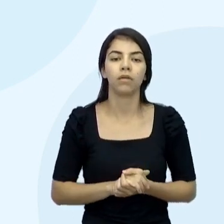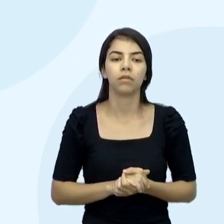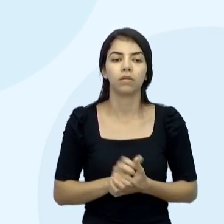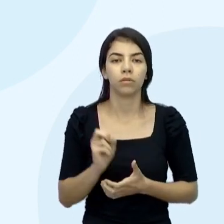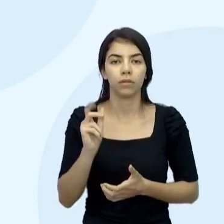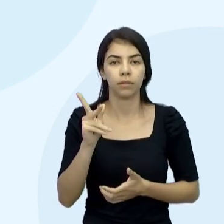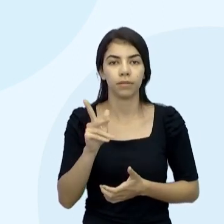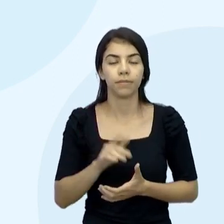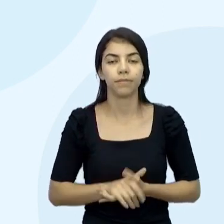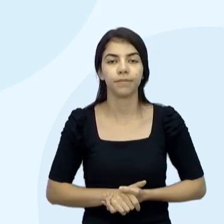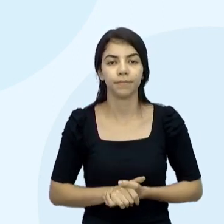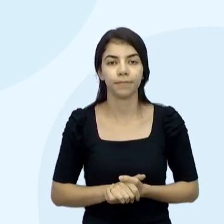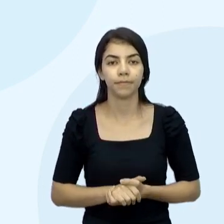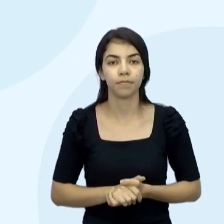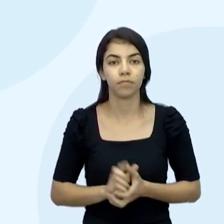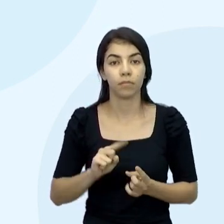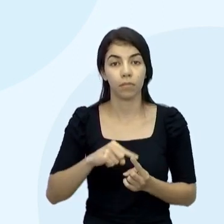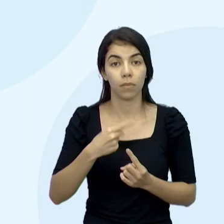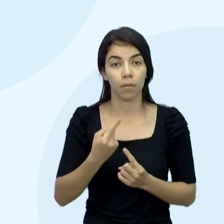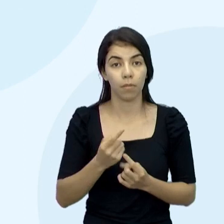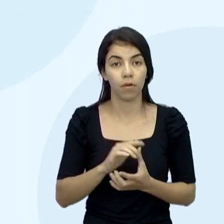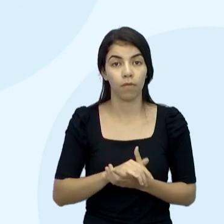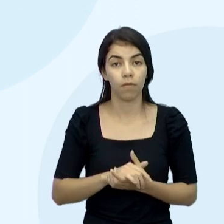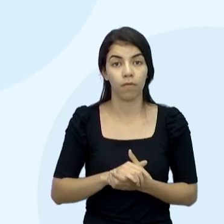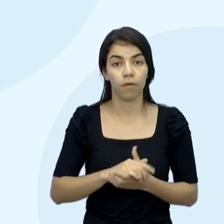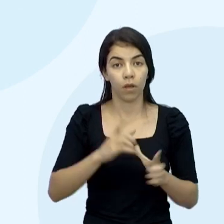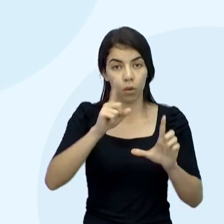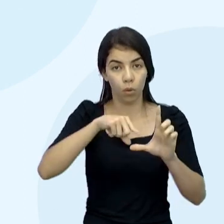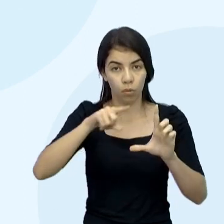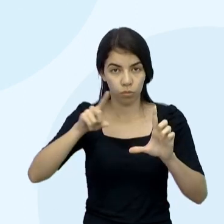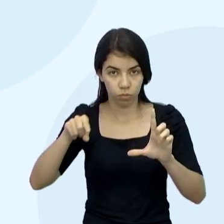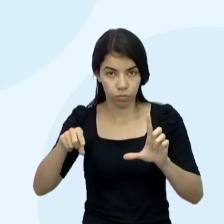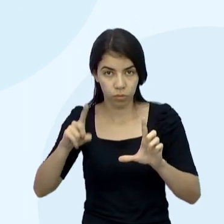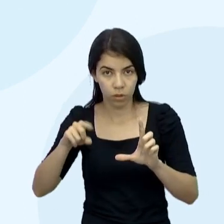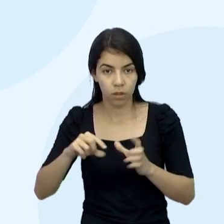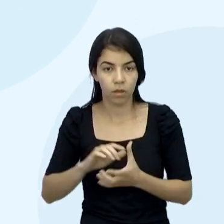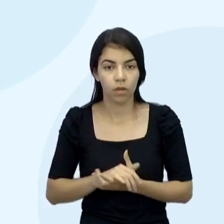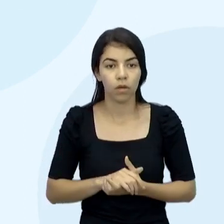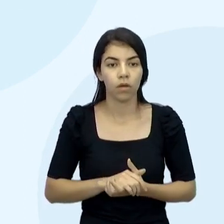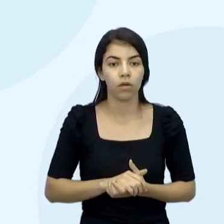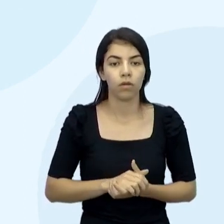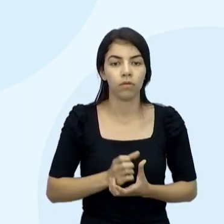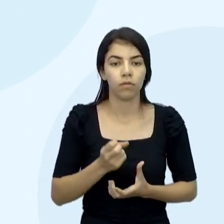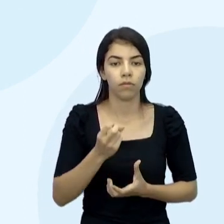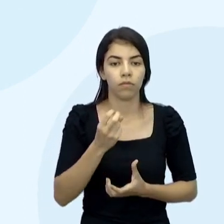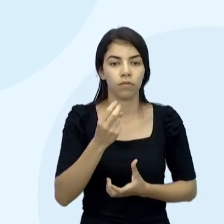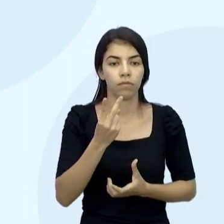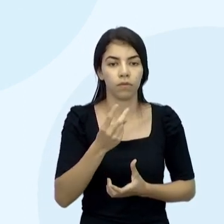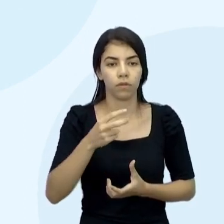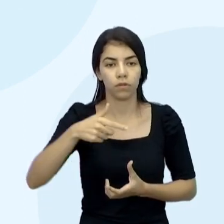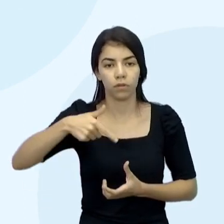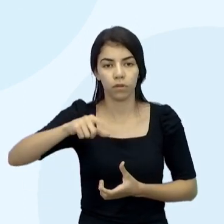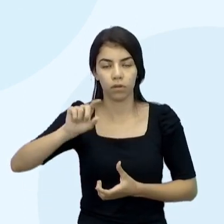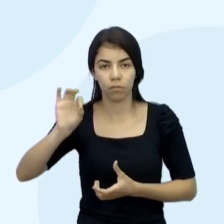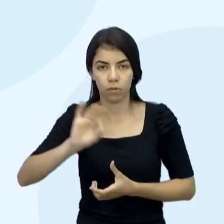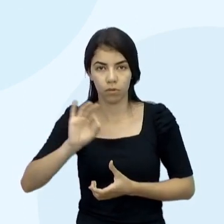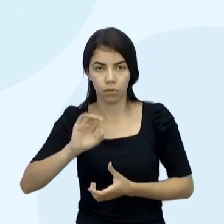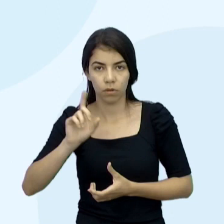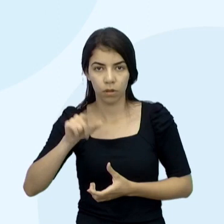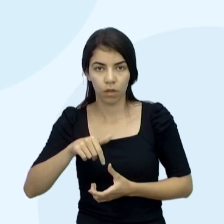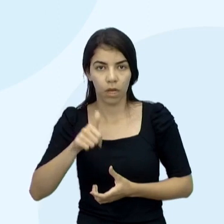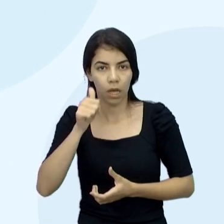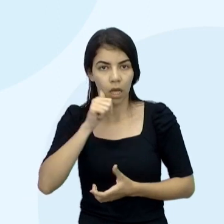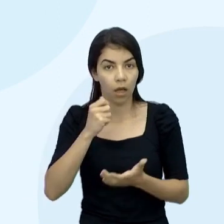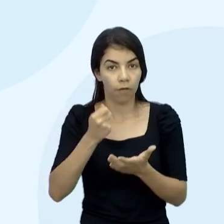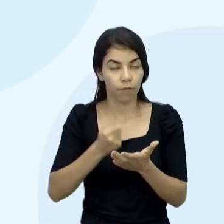Bom, então veja. Aí vem os dados. 17% das mulheres adultas afirmaram ter bebido uma vez